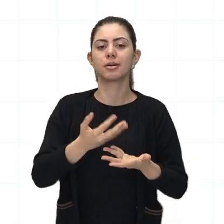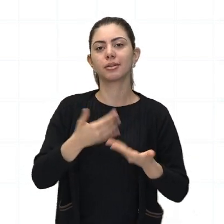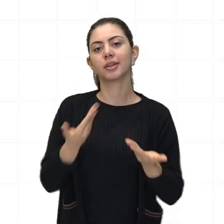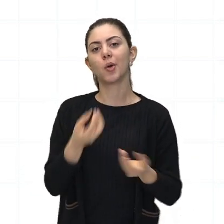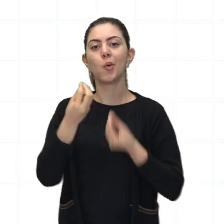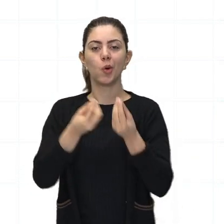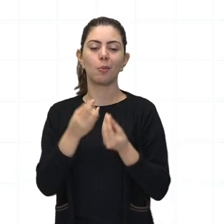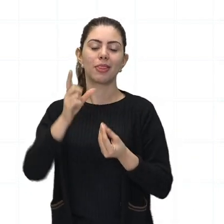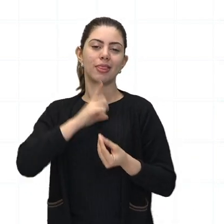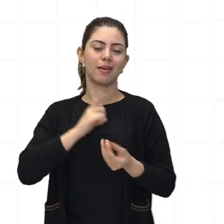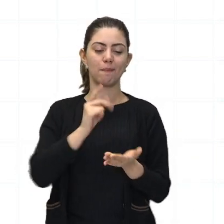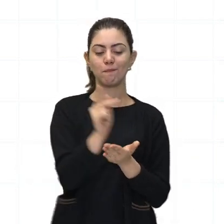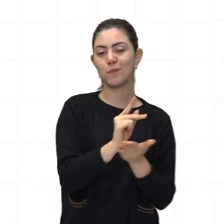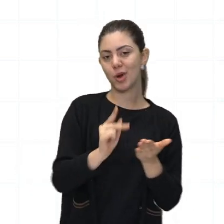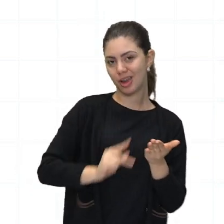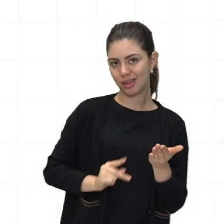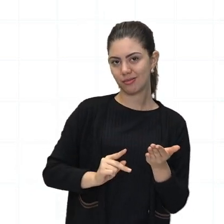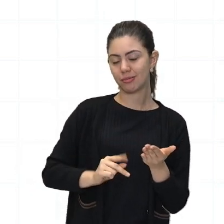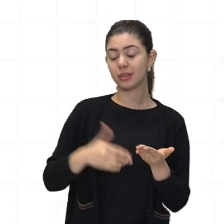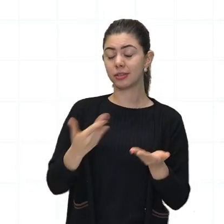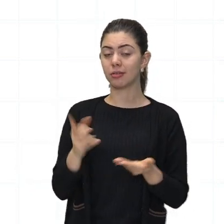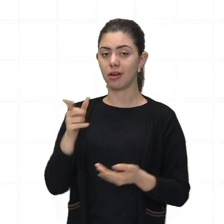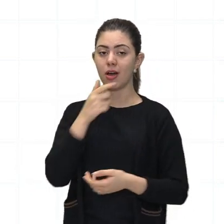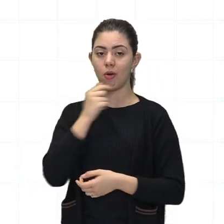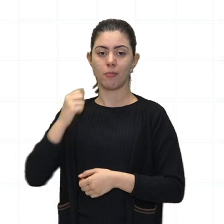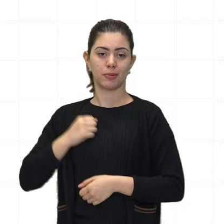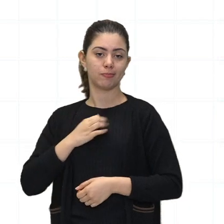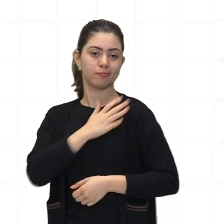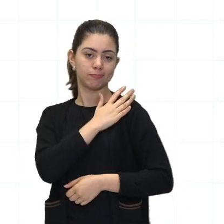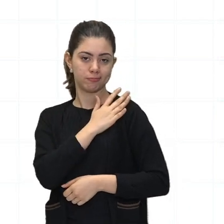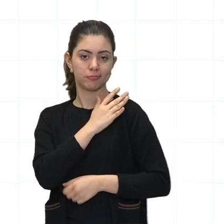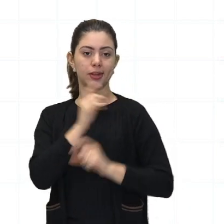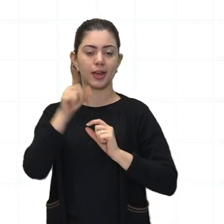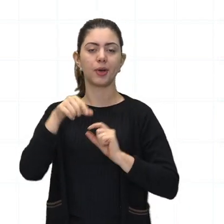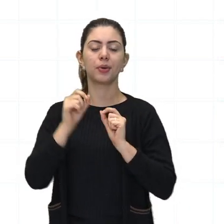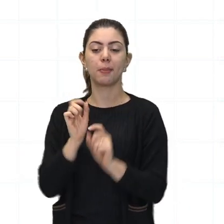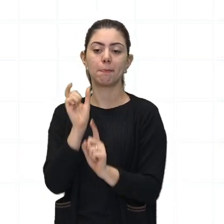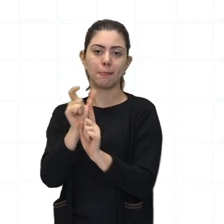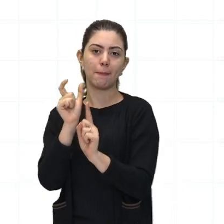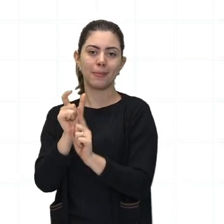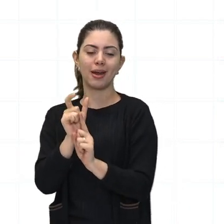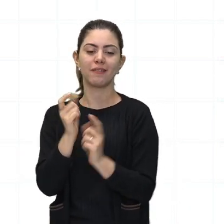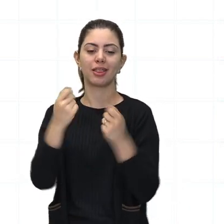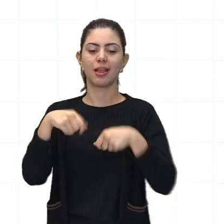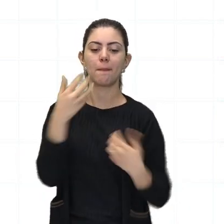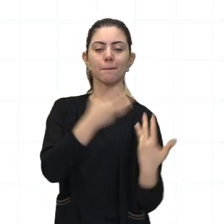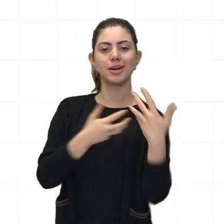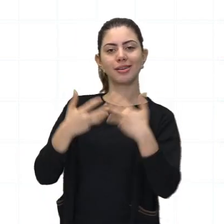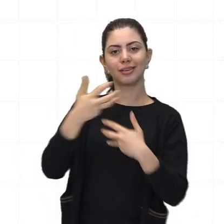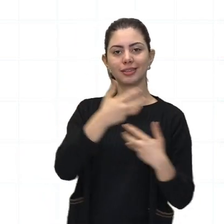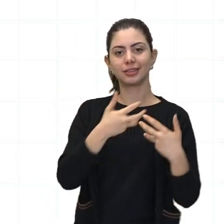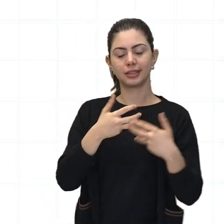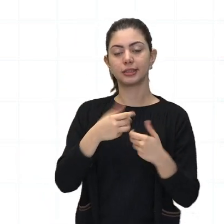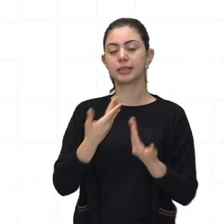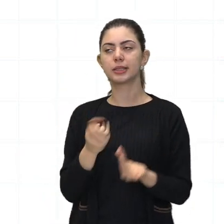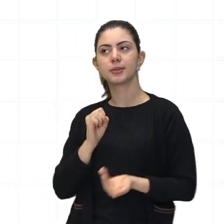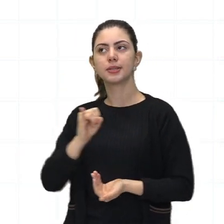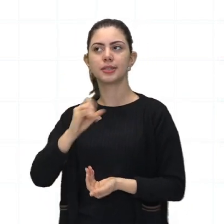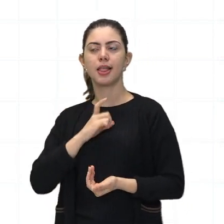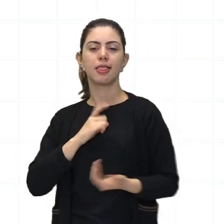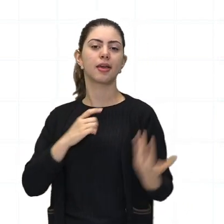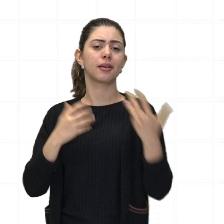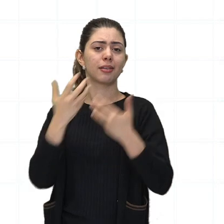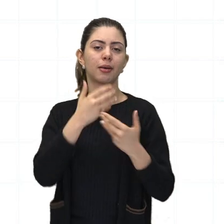de poemas, por isso para Aristóteles, como diz aí, é a palavra cantada, e se ela é cantada,